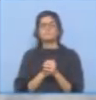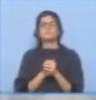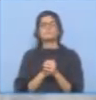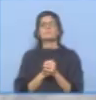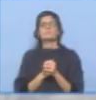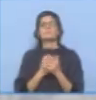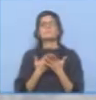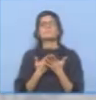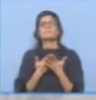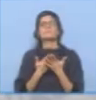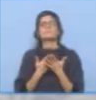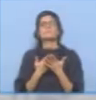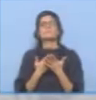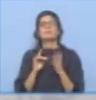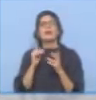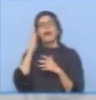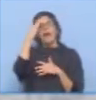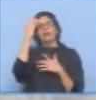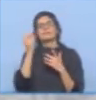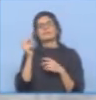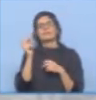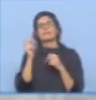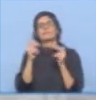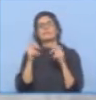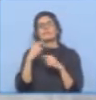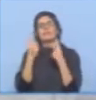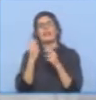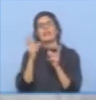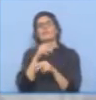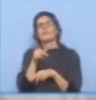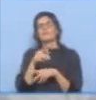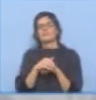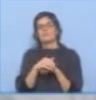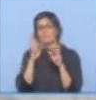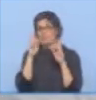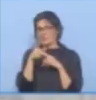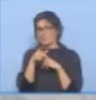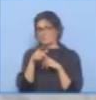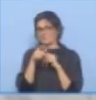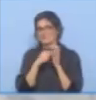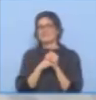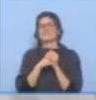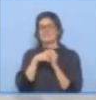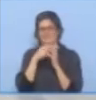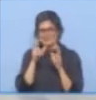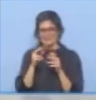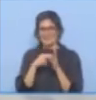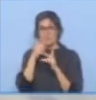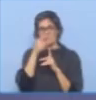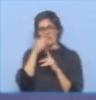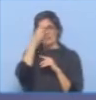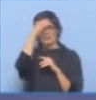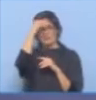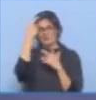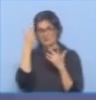a expectativa aponta para que algo de novo aconteça de muito relevante, não é? Sim. Vamos esperar por domingo. Sim. E por certo o Papa